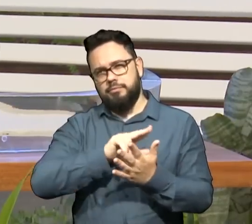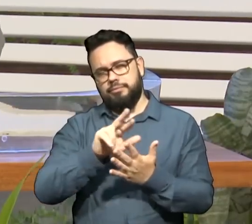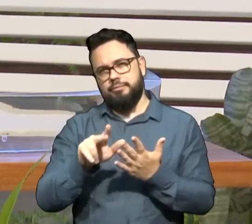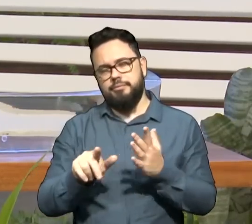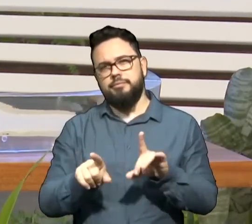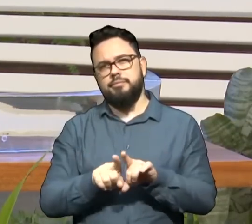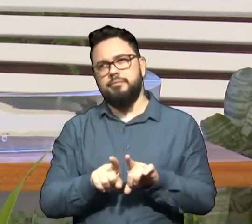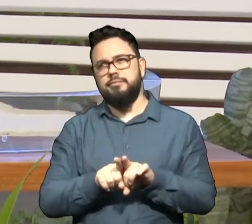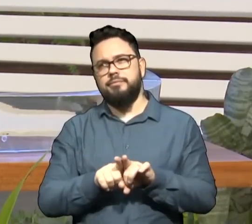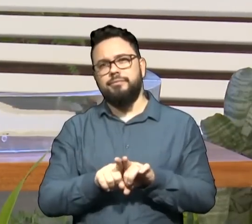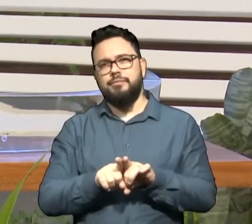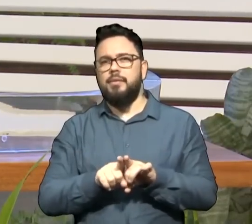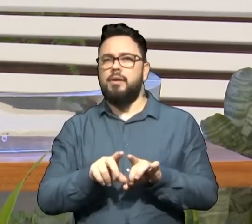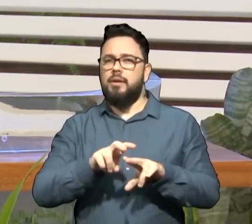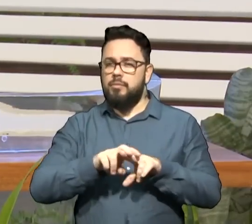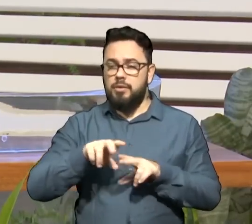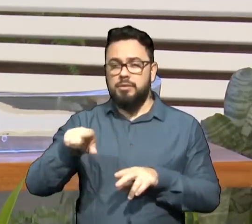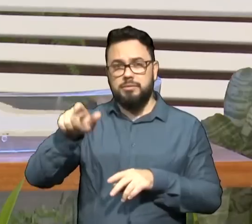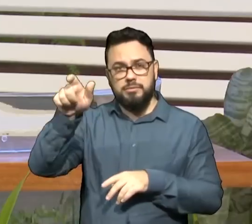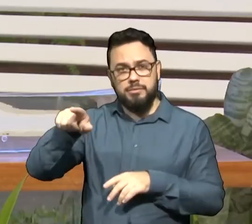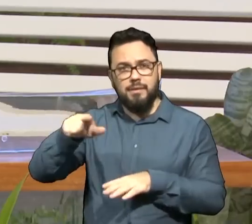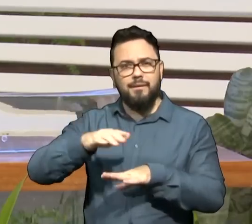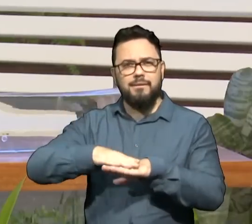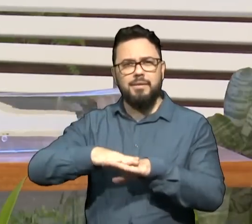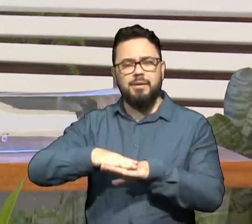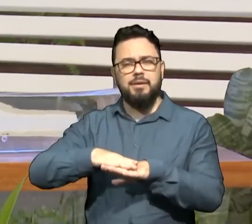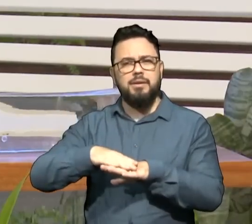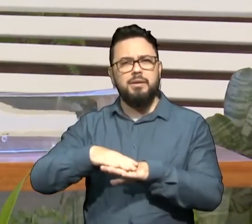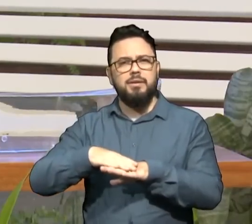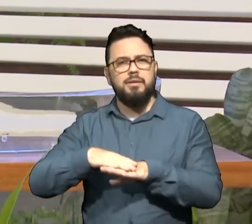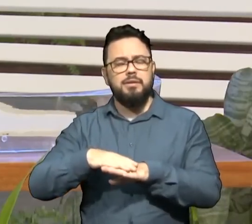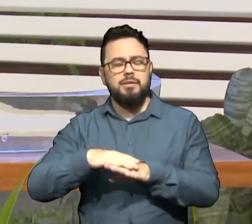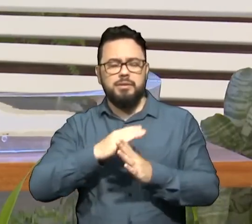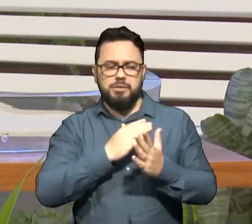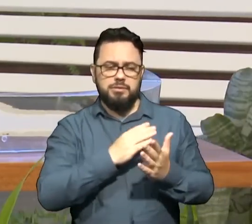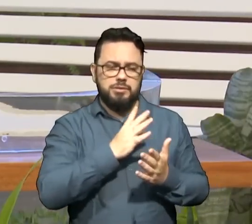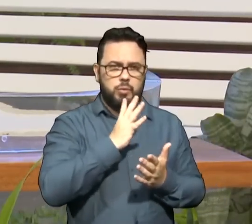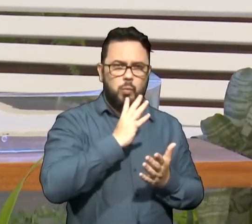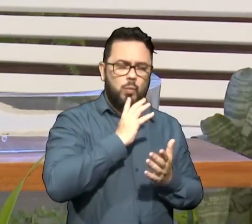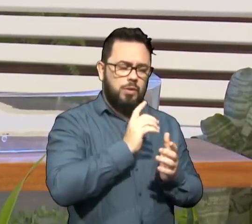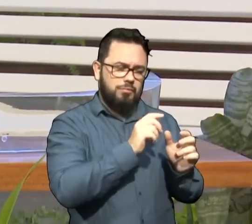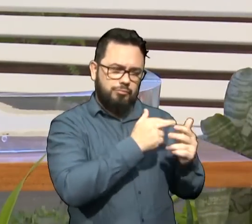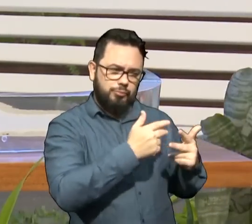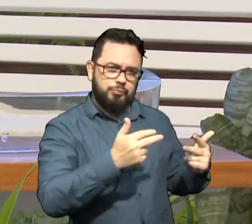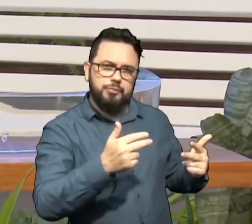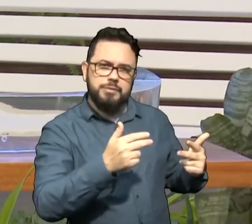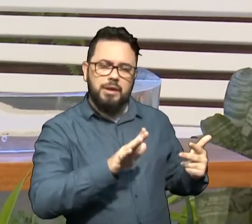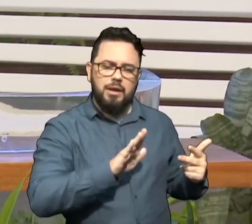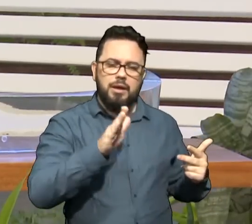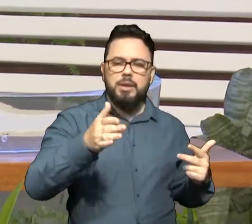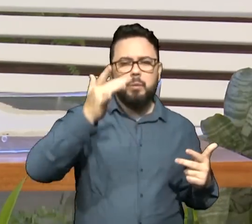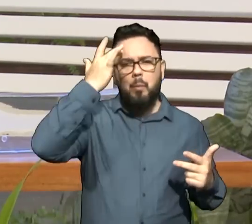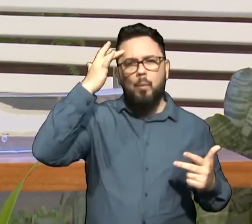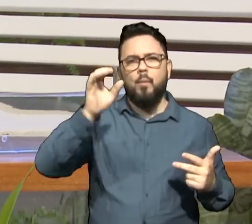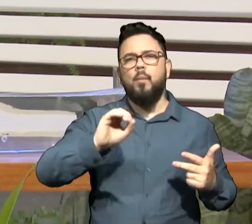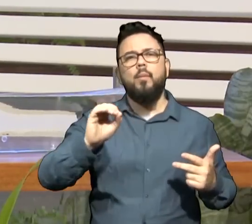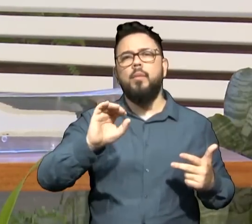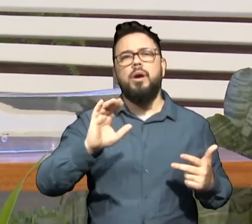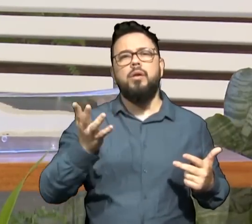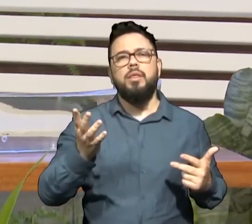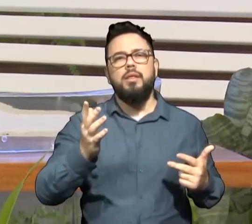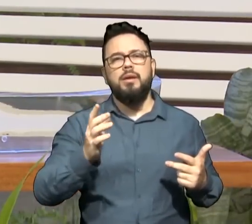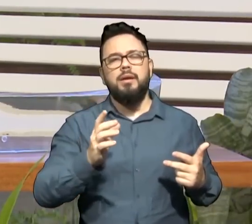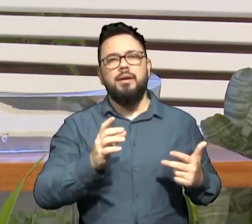causa dessa dessa situação que João partindo do conhecido para o desconhecido começa o evangelho dele falando do logos também porque